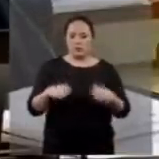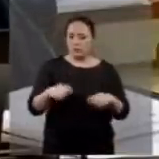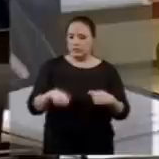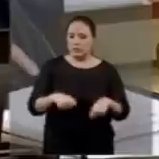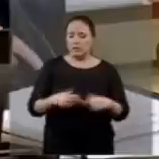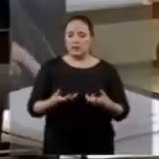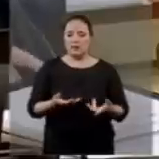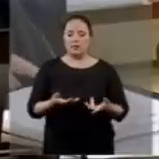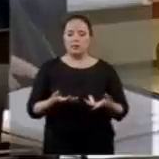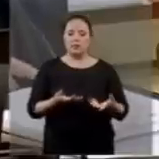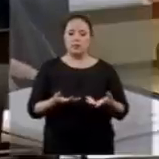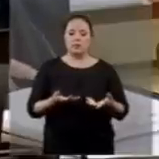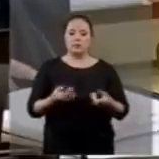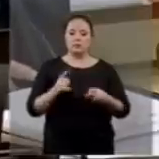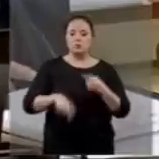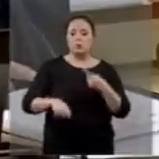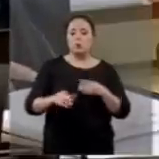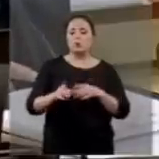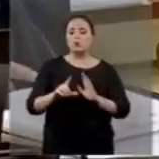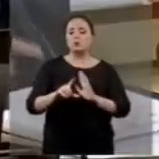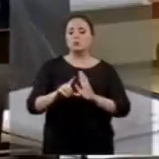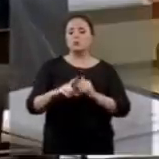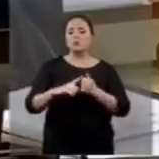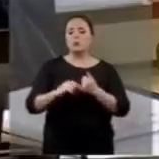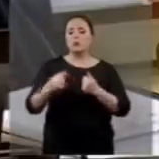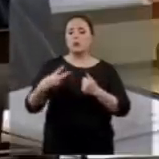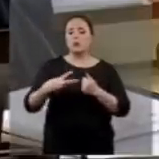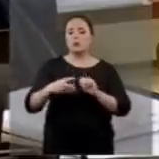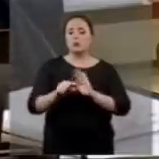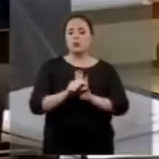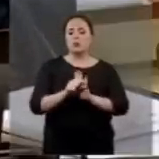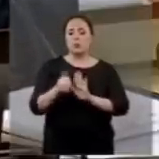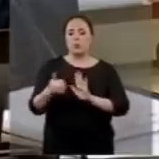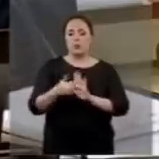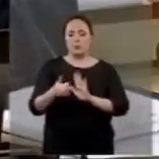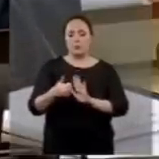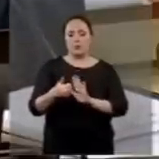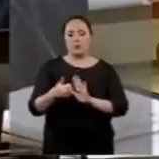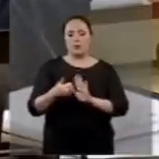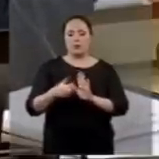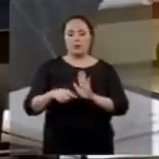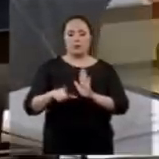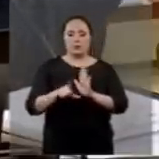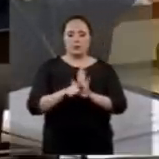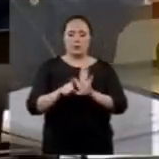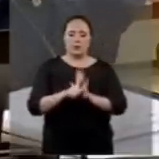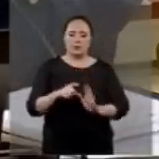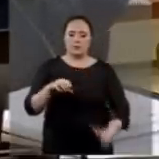necessidade de se violar o artigo 3º, inciso 1º, da lei